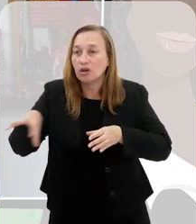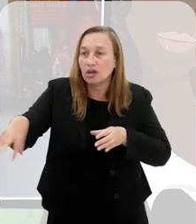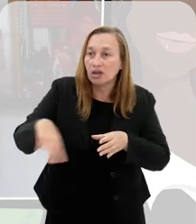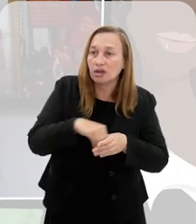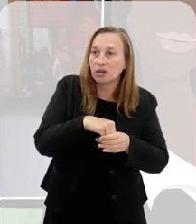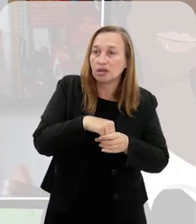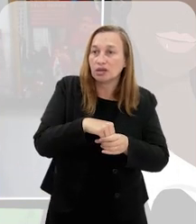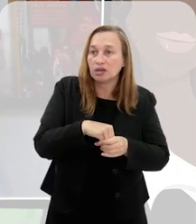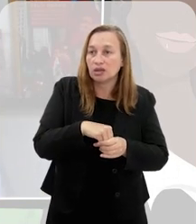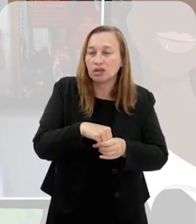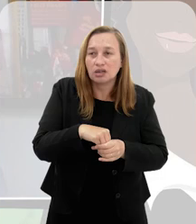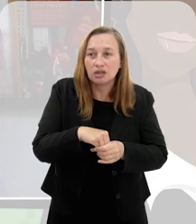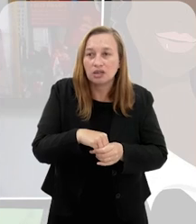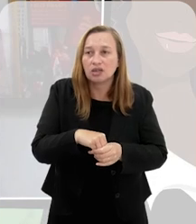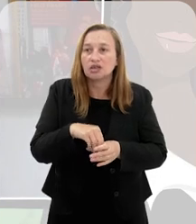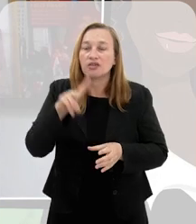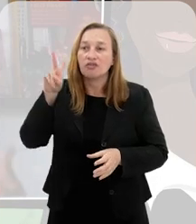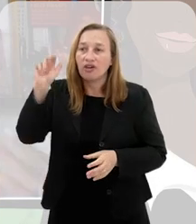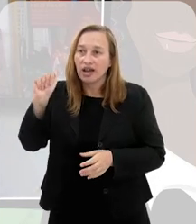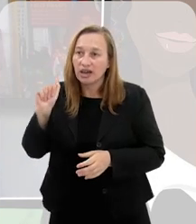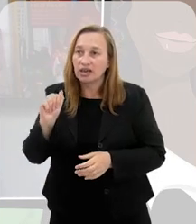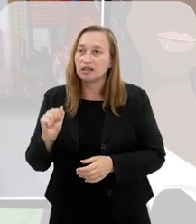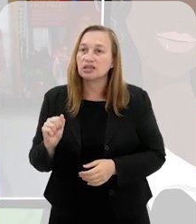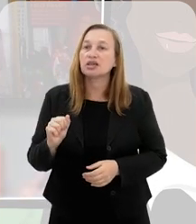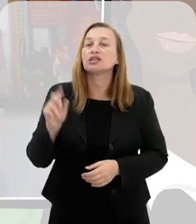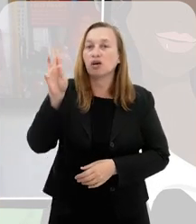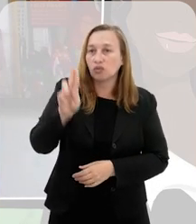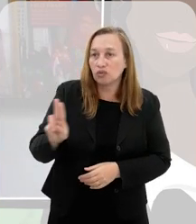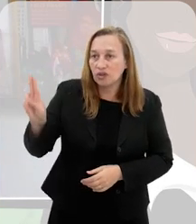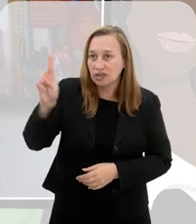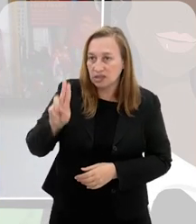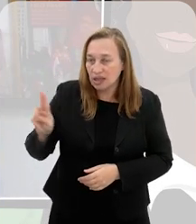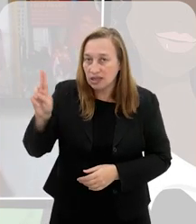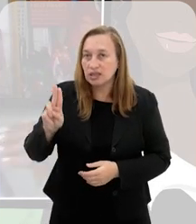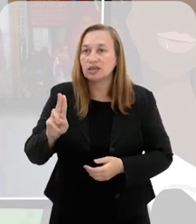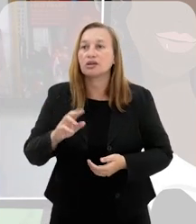transexuais e travestis, que é a implementação da reserva de vagas